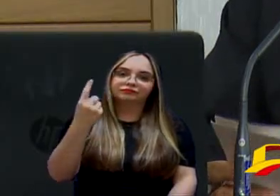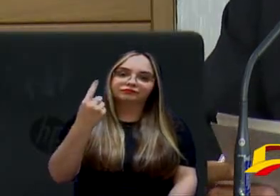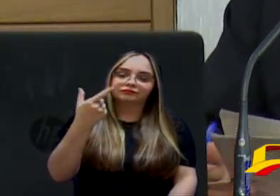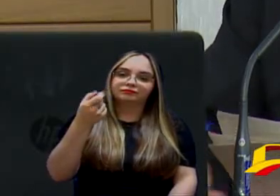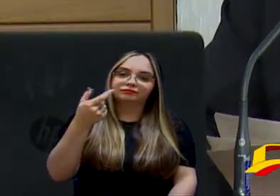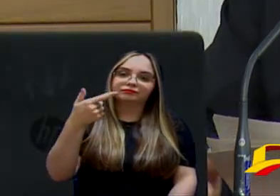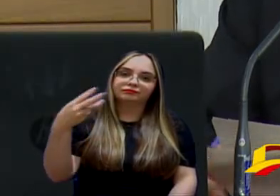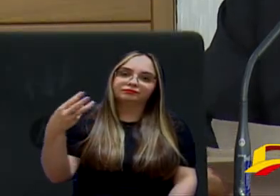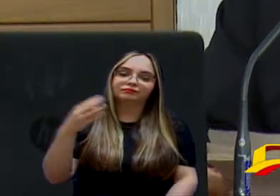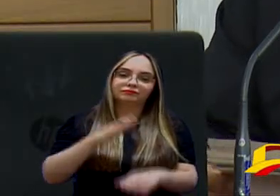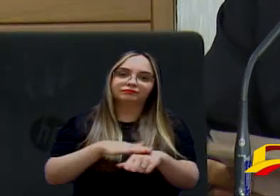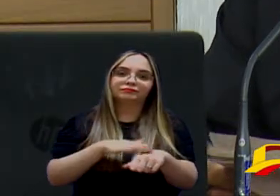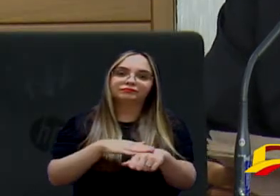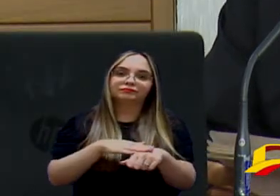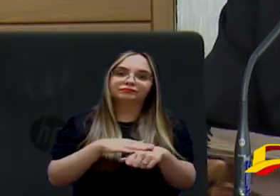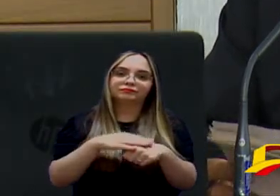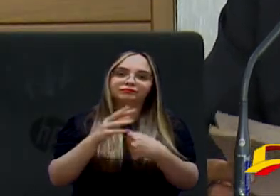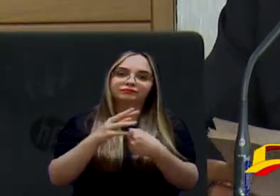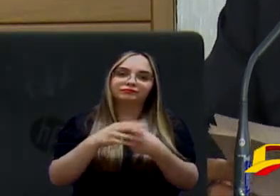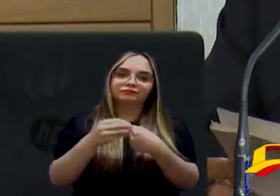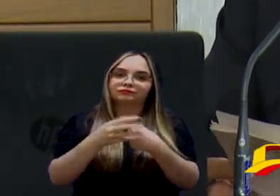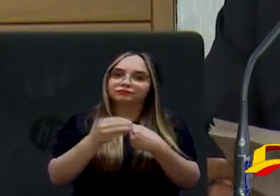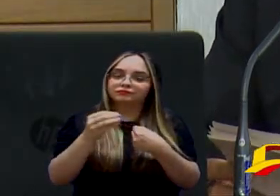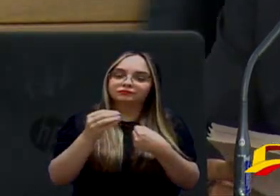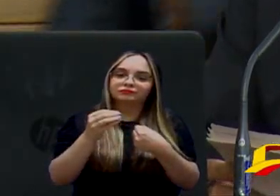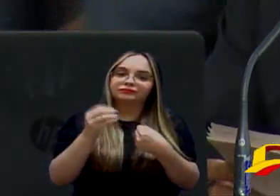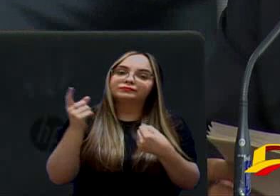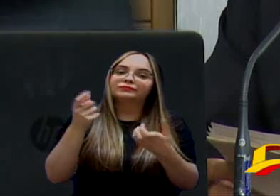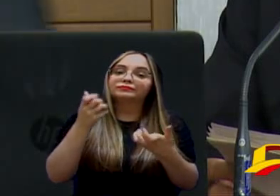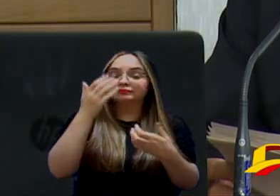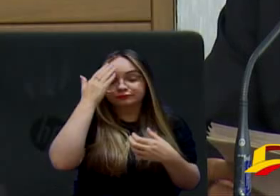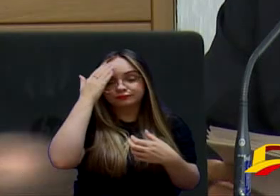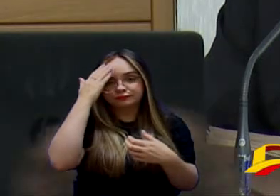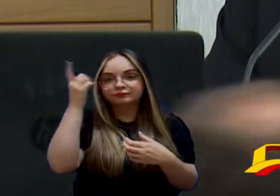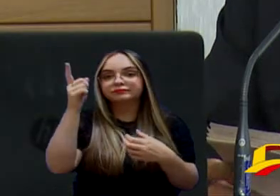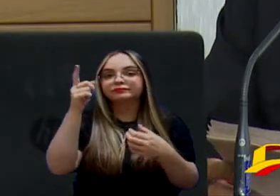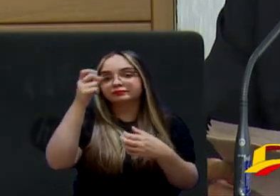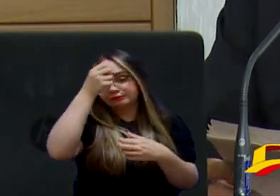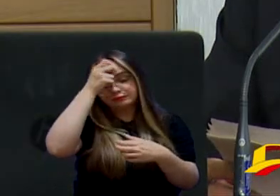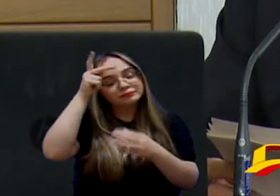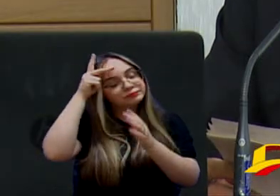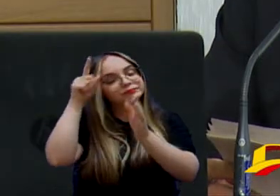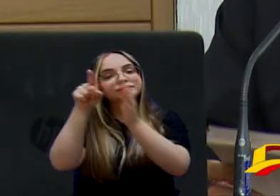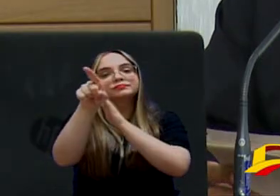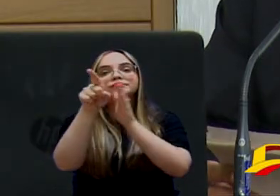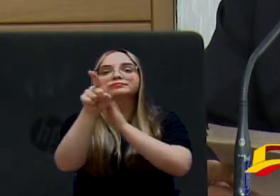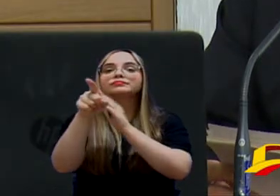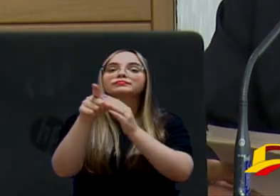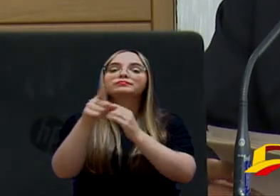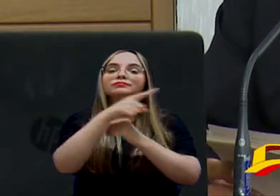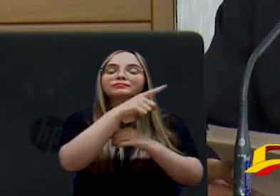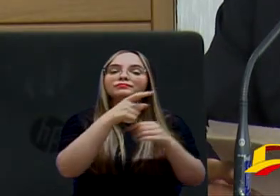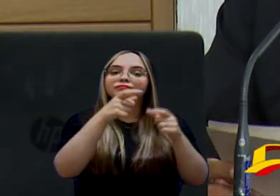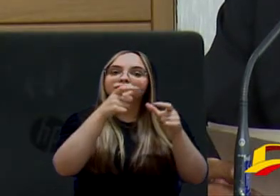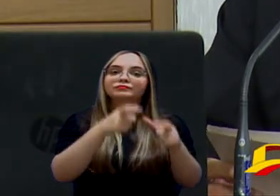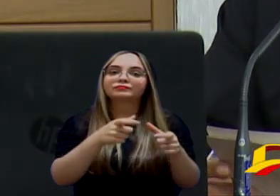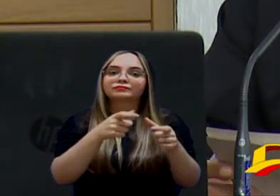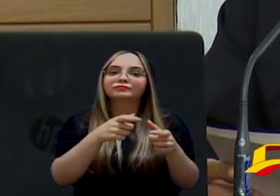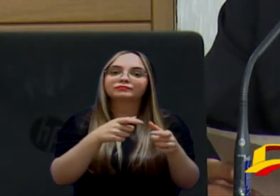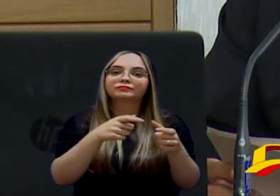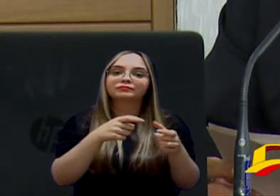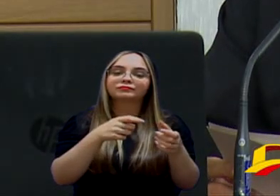2023 do vereador Rodrigo solicitando do executivo informações sobre a impressão da rede